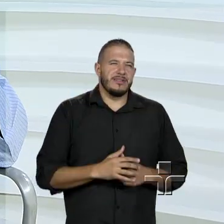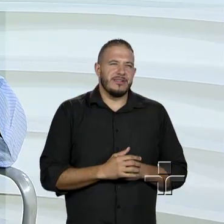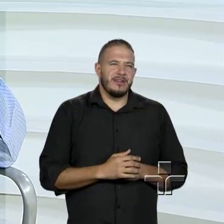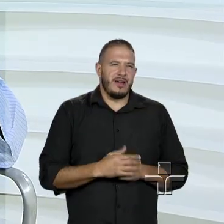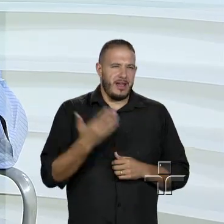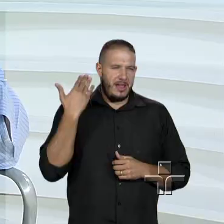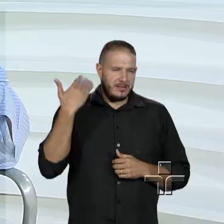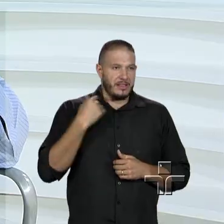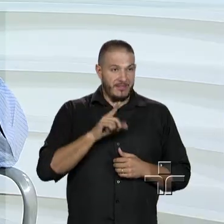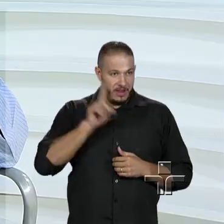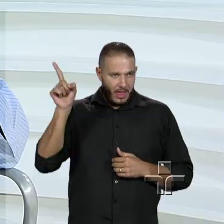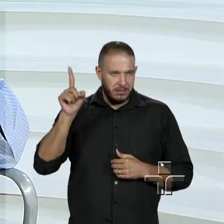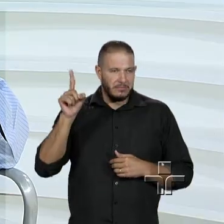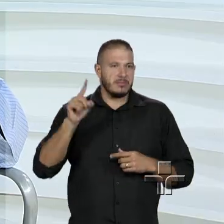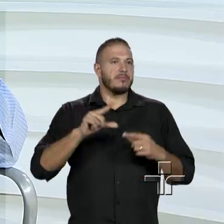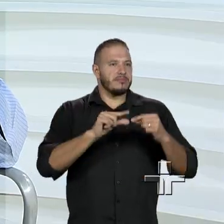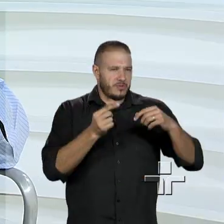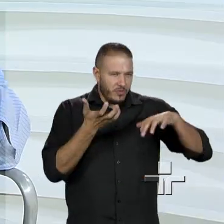no Congresso, quando nós estávamos